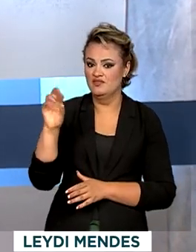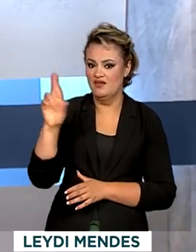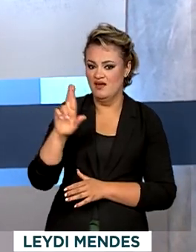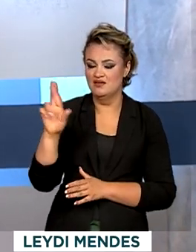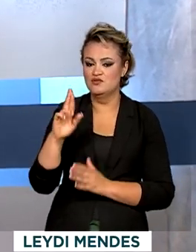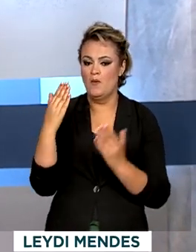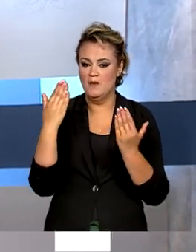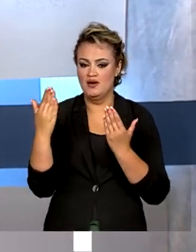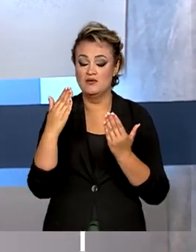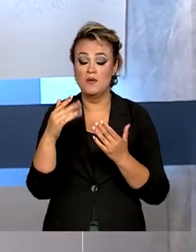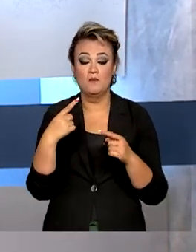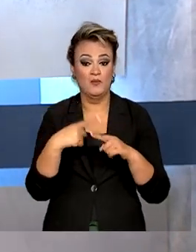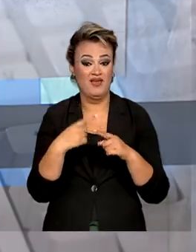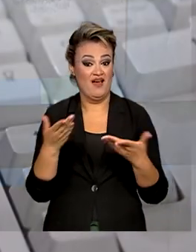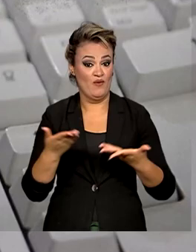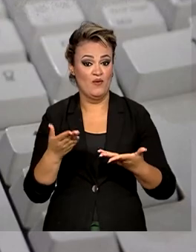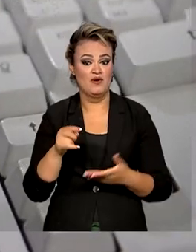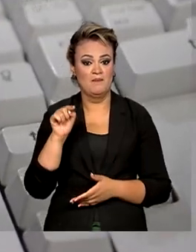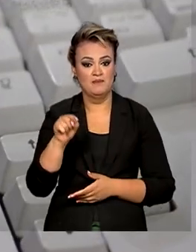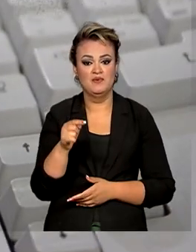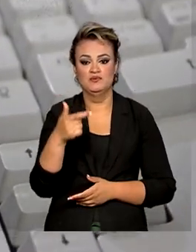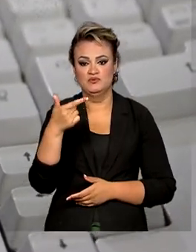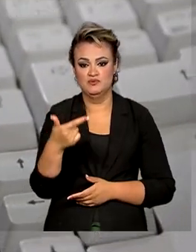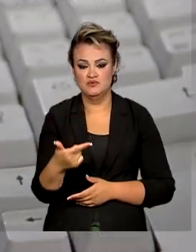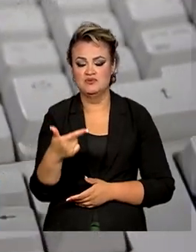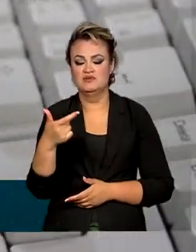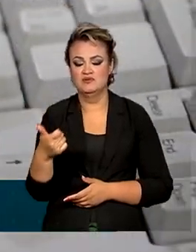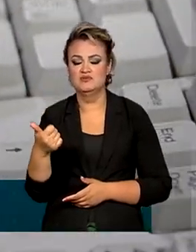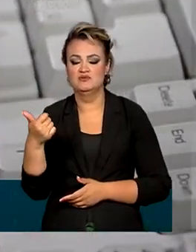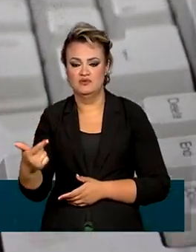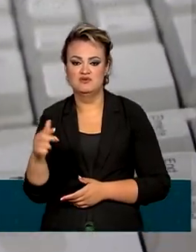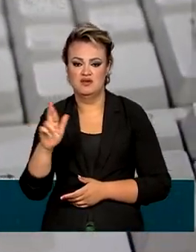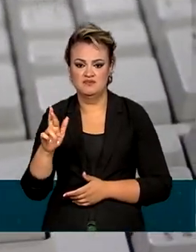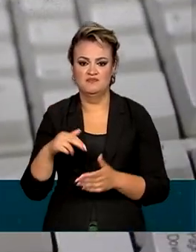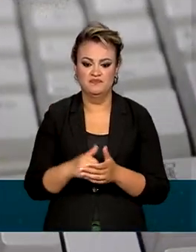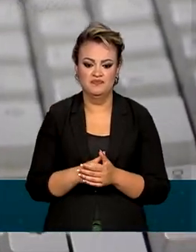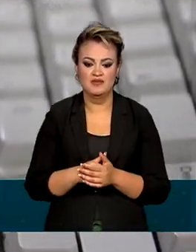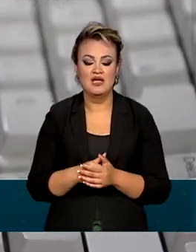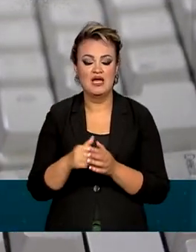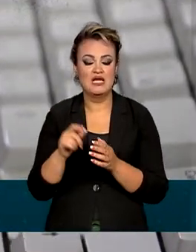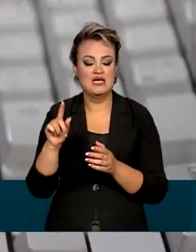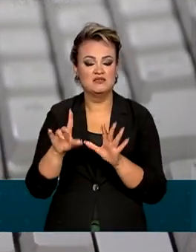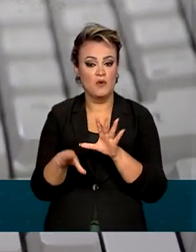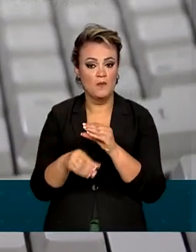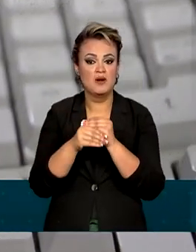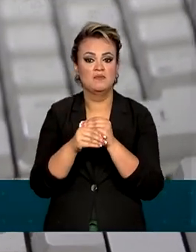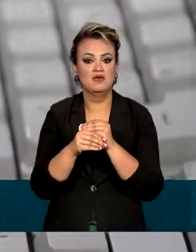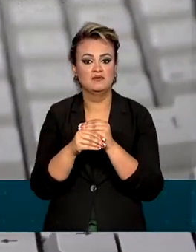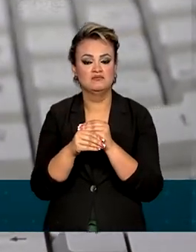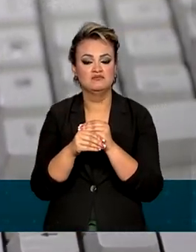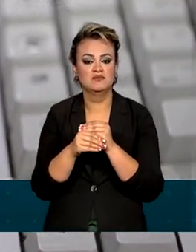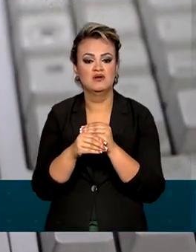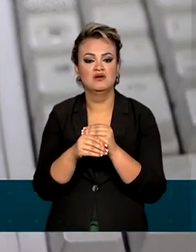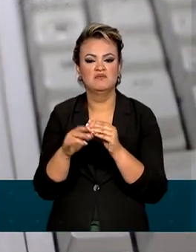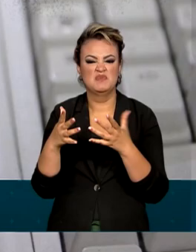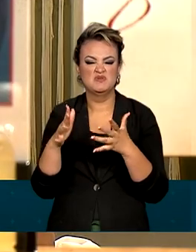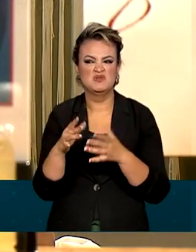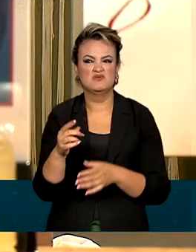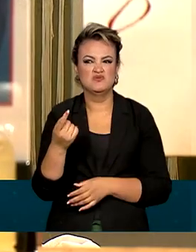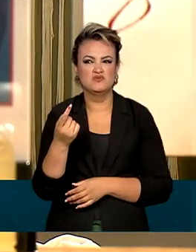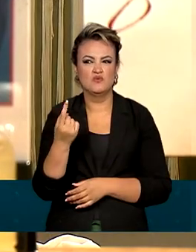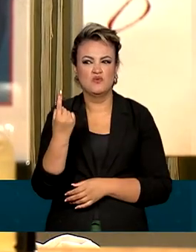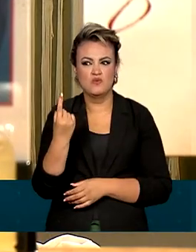já que o valor do salário atual é de 1212 a correção representa um ganho Real em torno